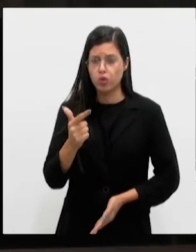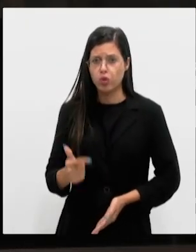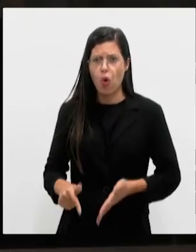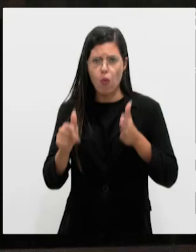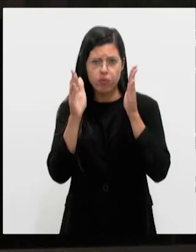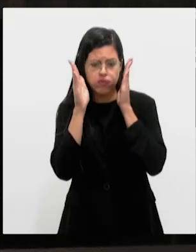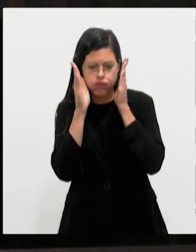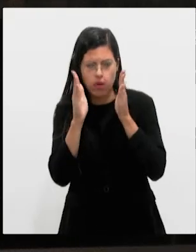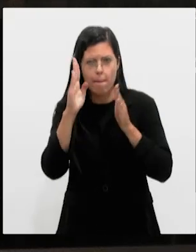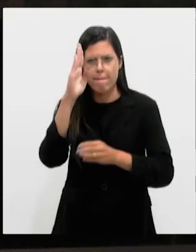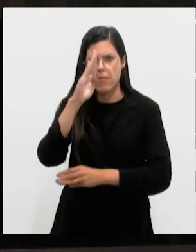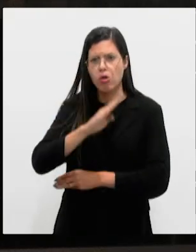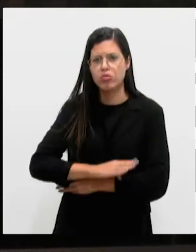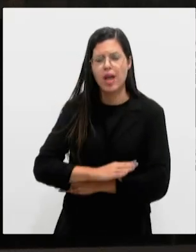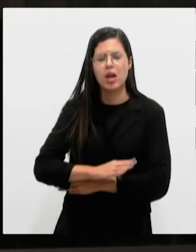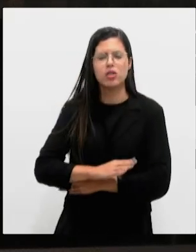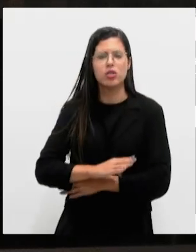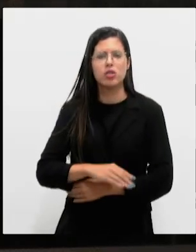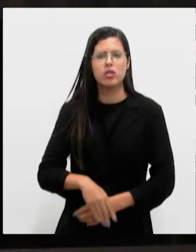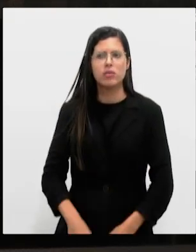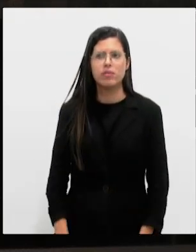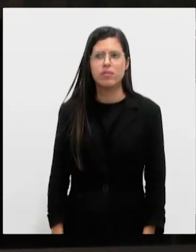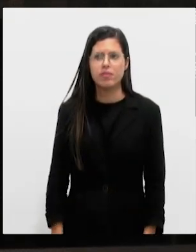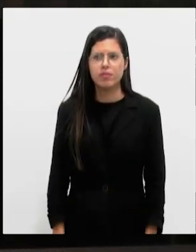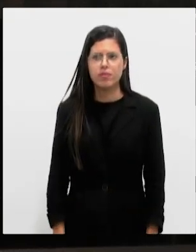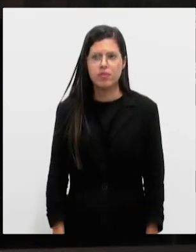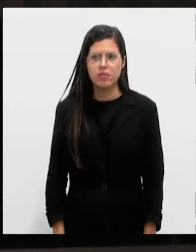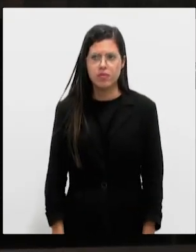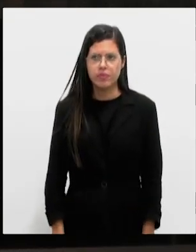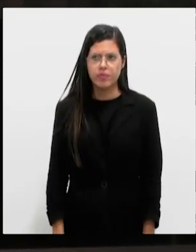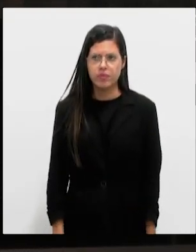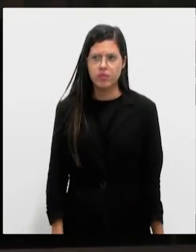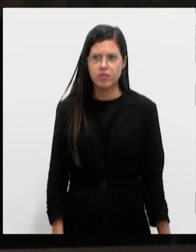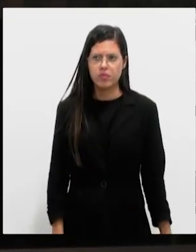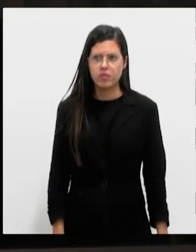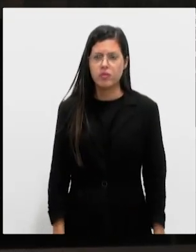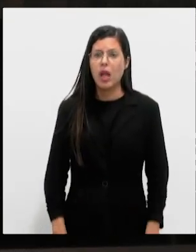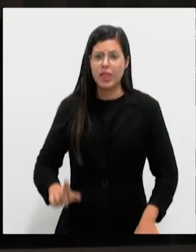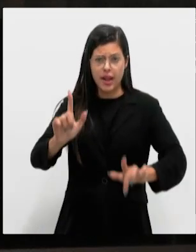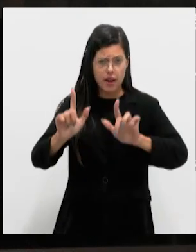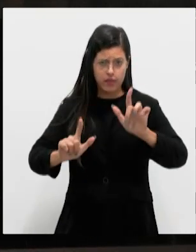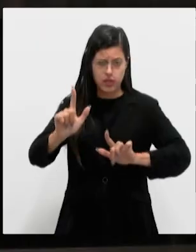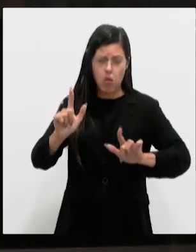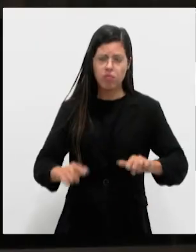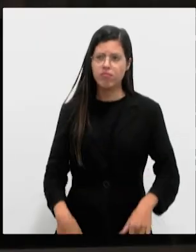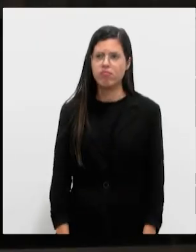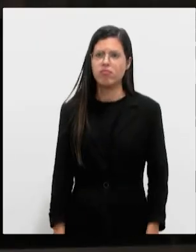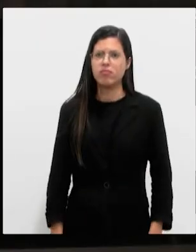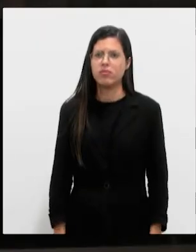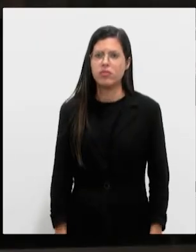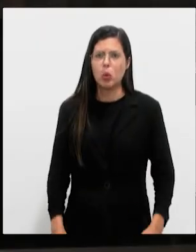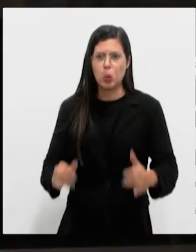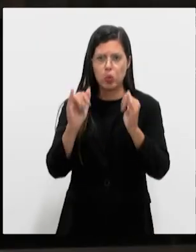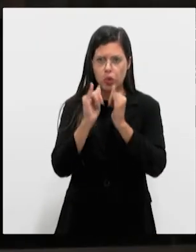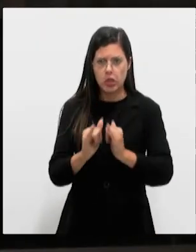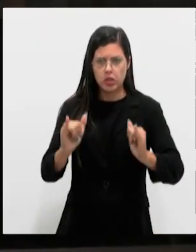fanatismo, maldade. Abre a sua televisão do